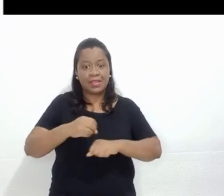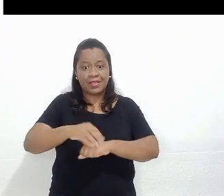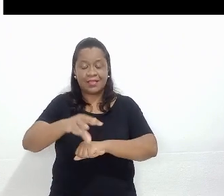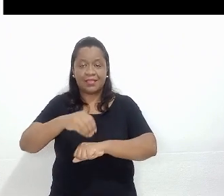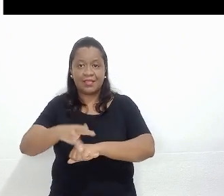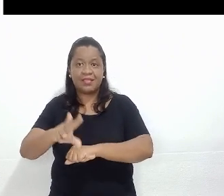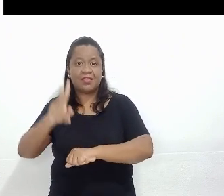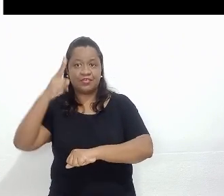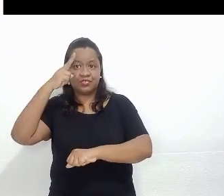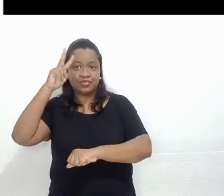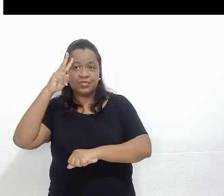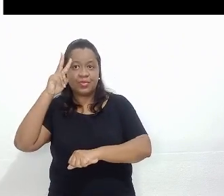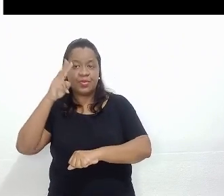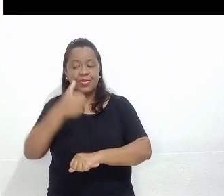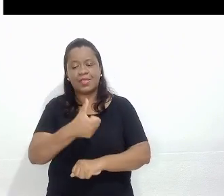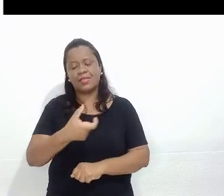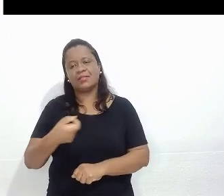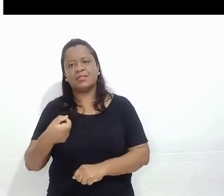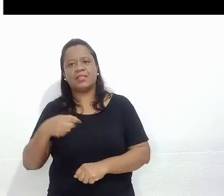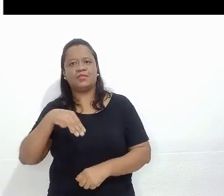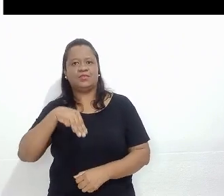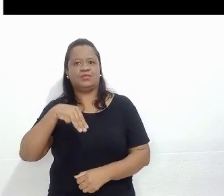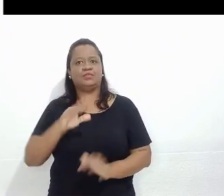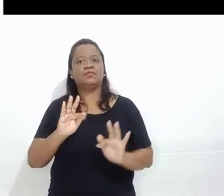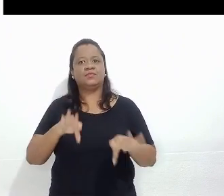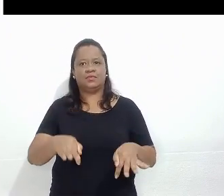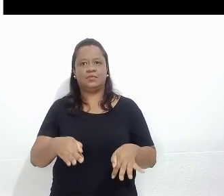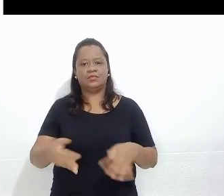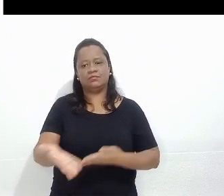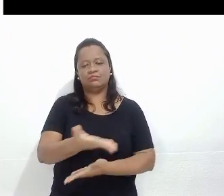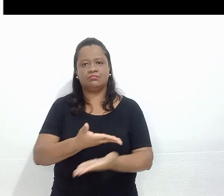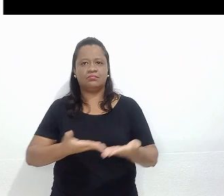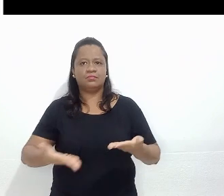gente tem 10 minutinhos finais aí para a gente trocar uma ideia.